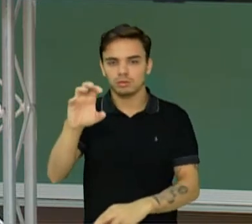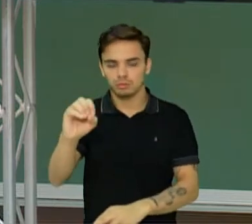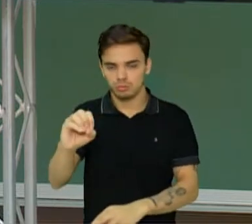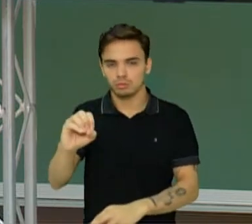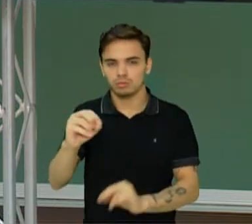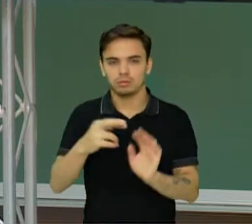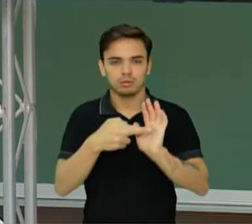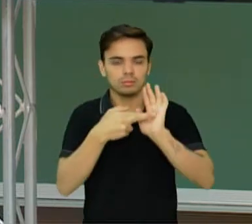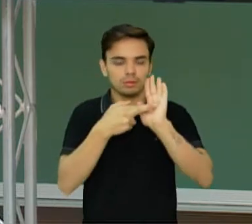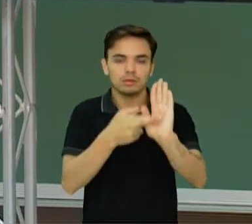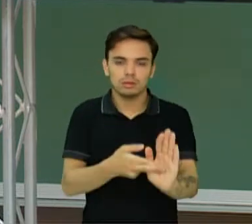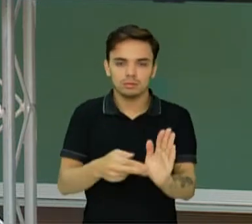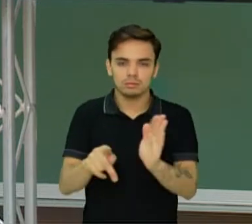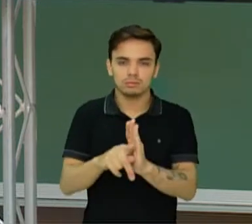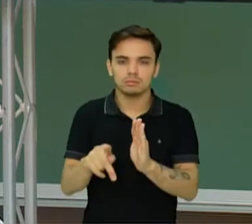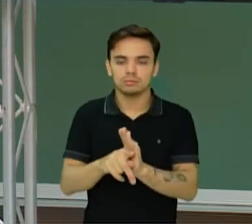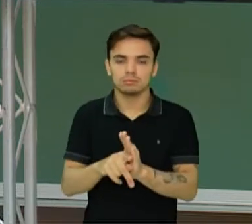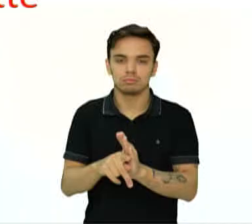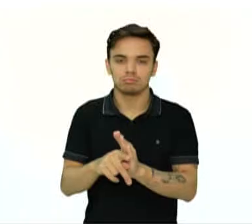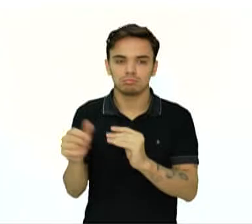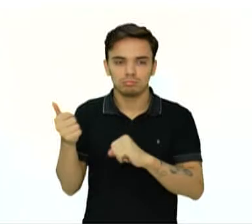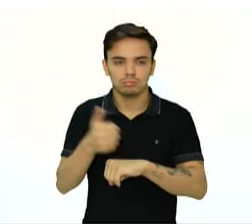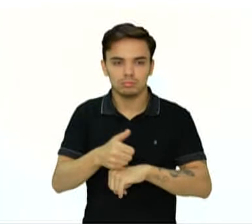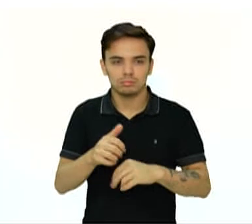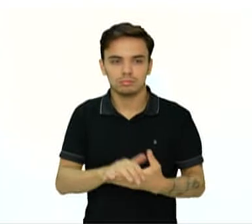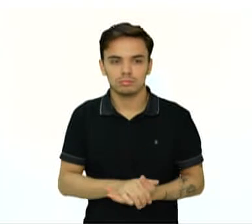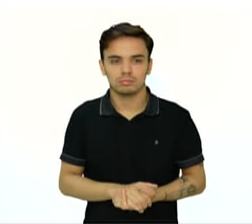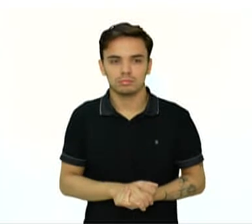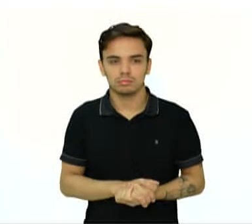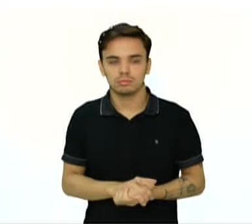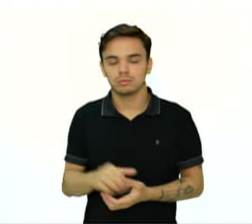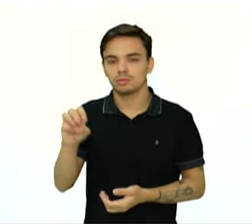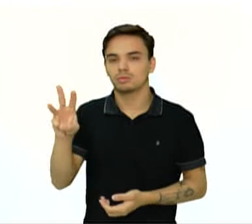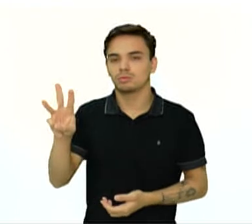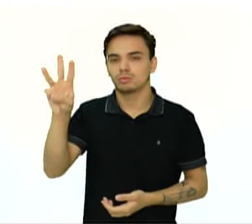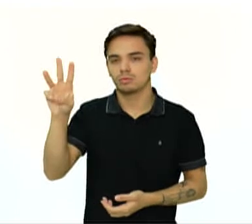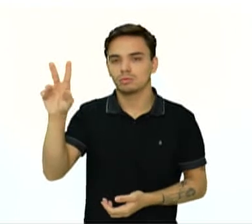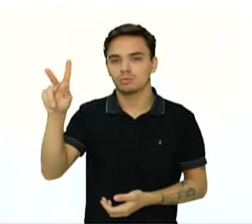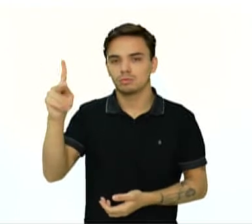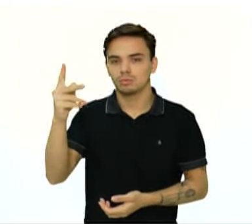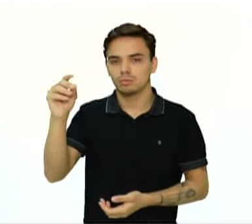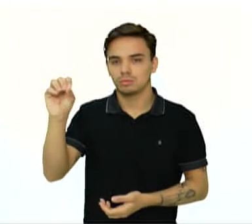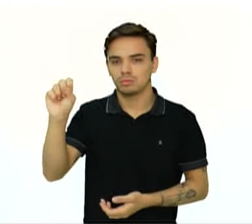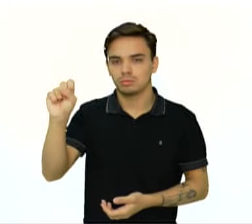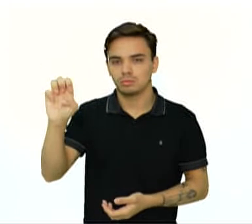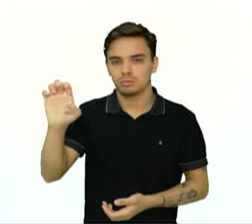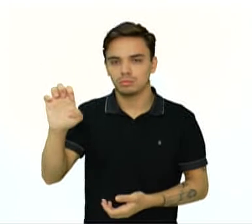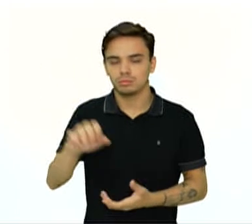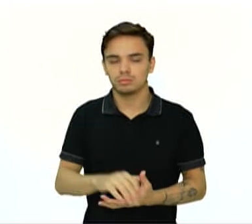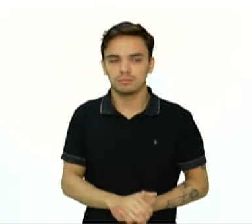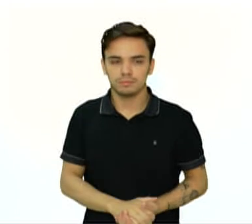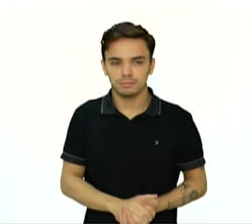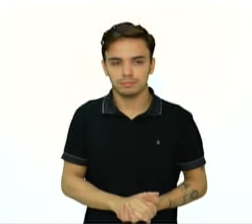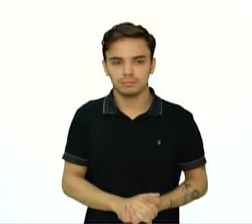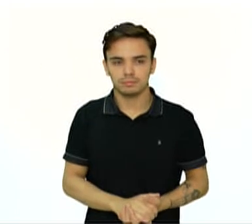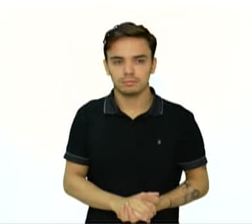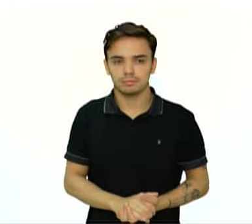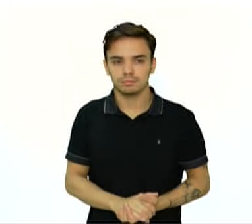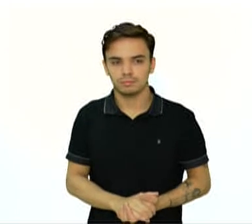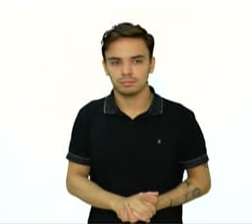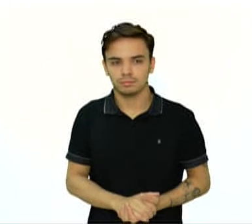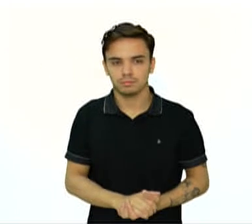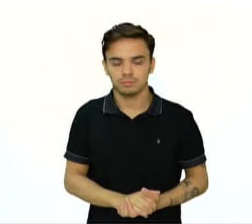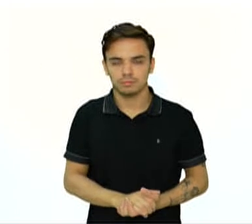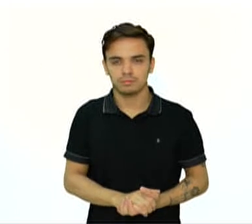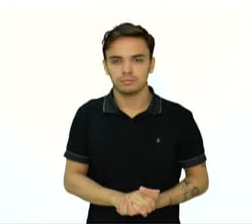se referir à posse, né? Então, whose seria a resposta correta. Olha só, I bought a book. Whose name is Shirley